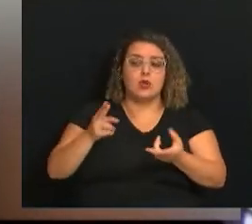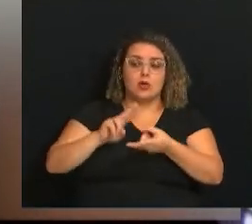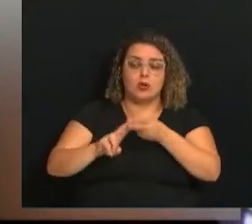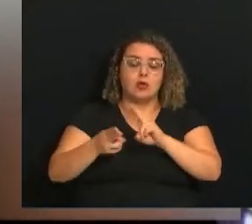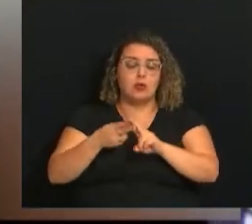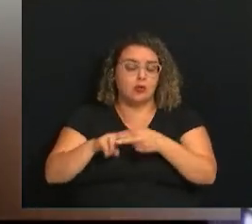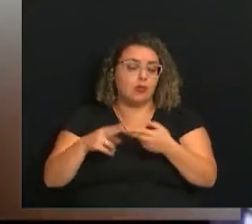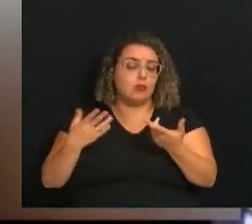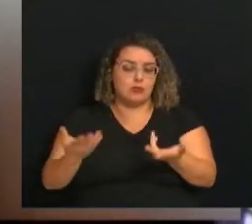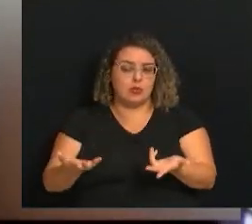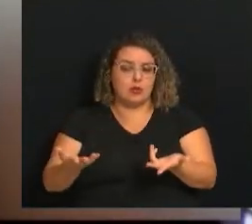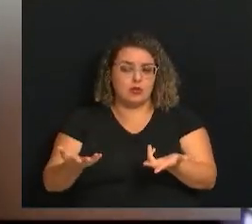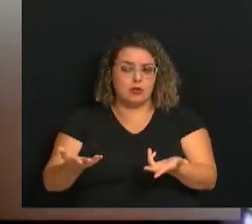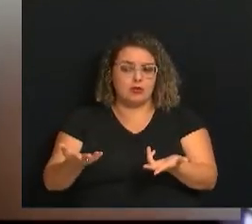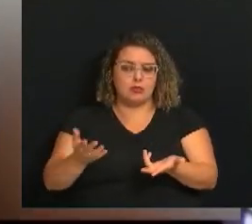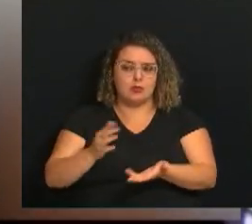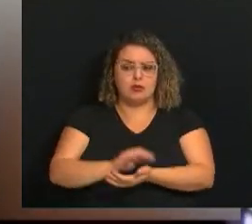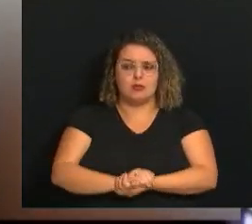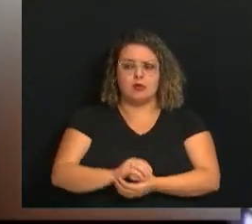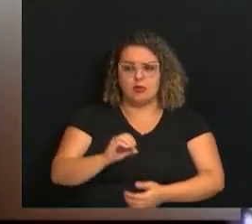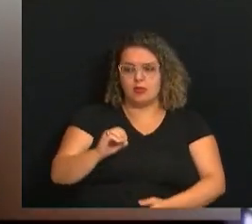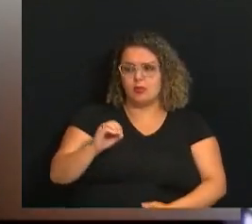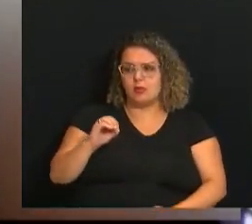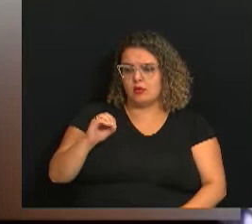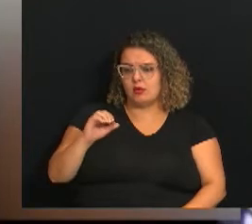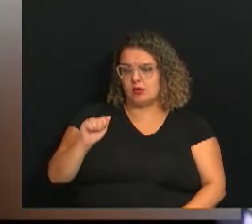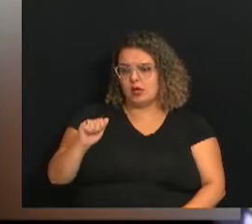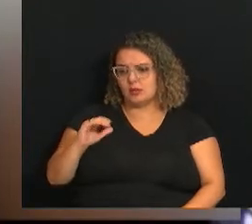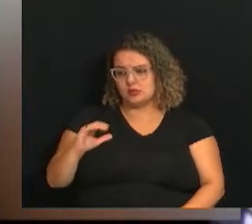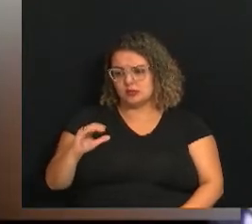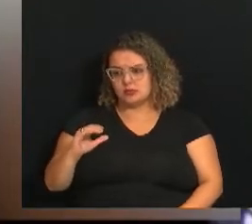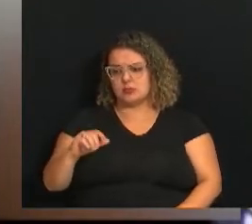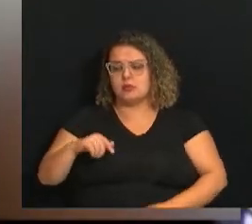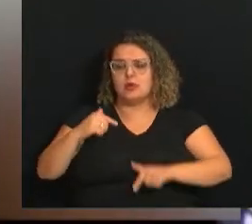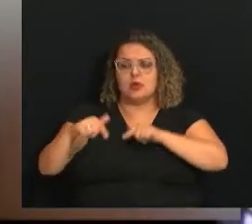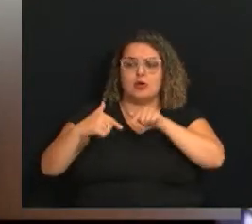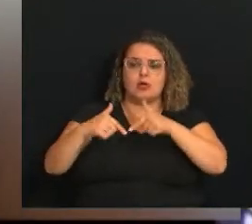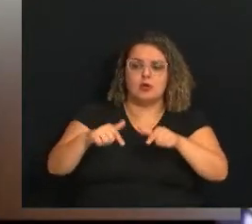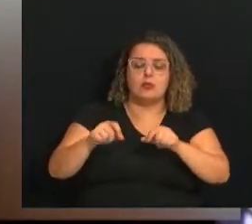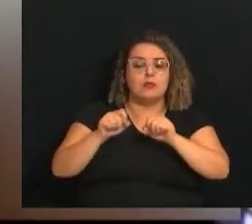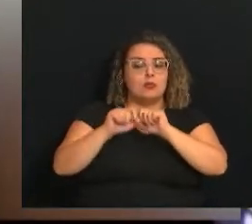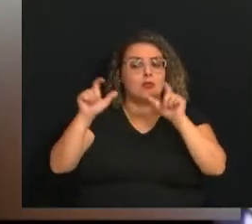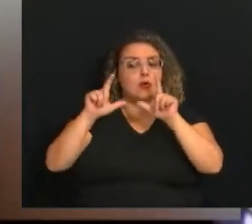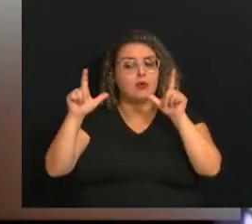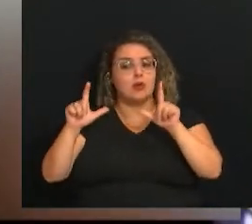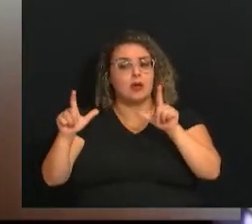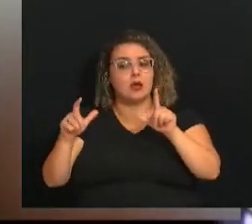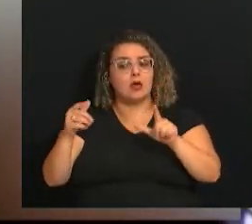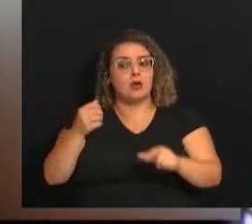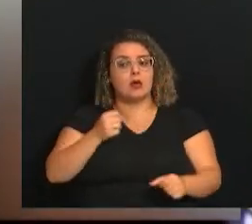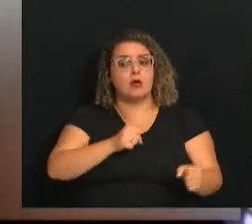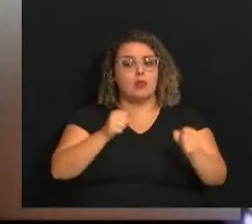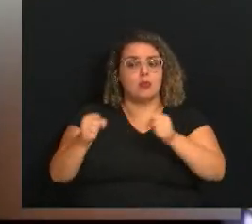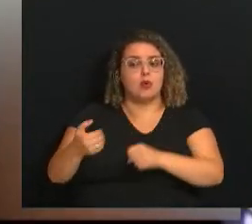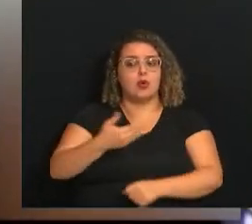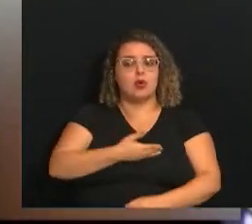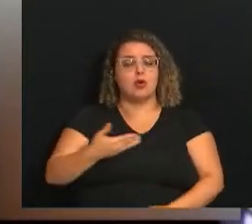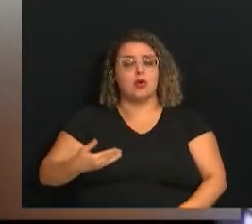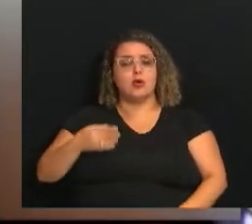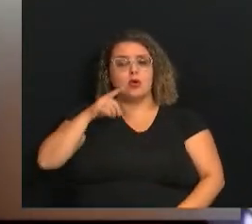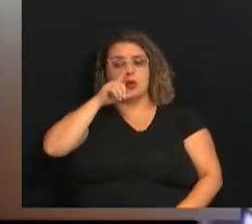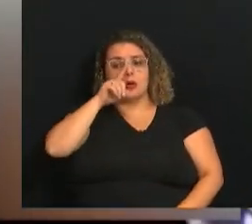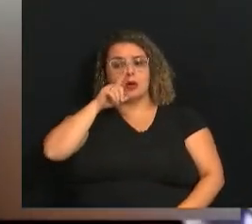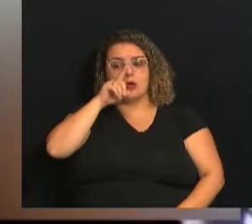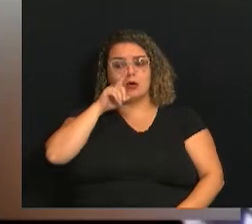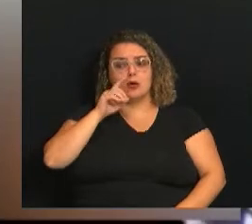capacidade. A OAC ela vem fazendo um trabalho constante de alerta ao poder público dos riscos que essa atuação fora